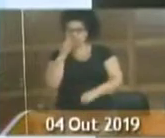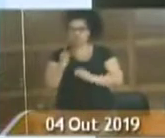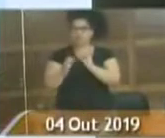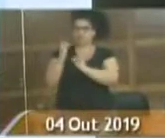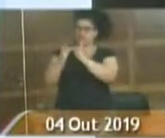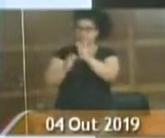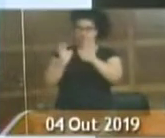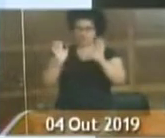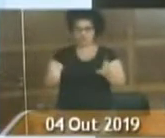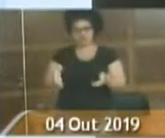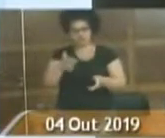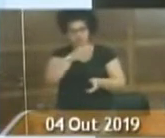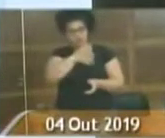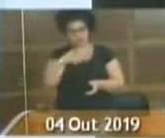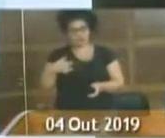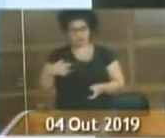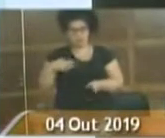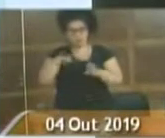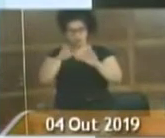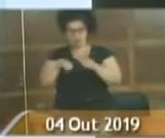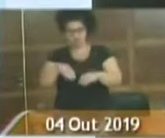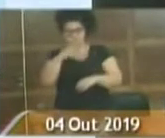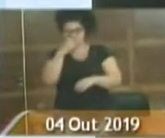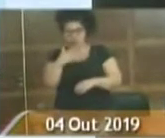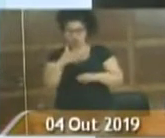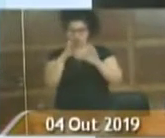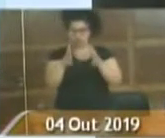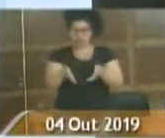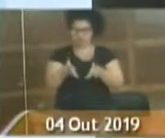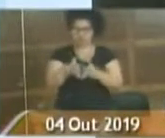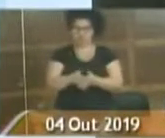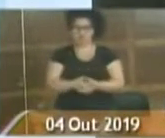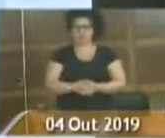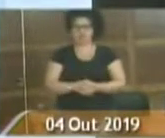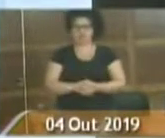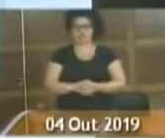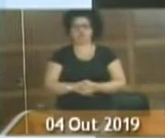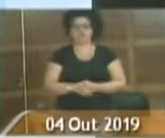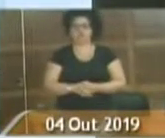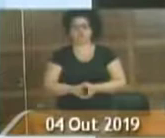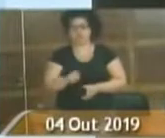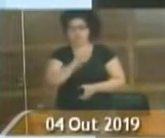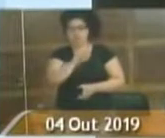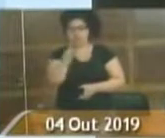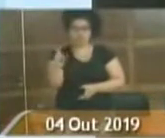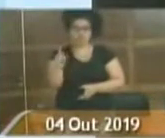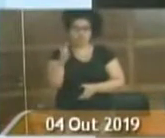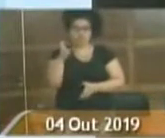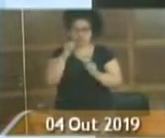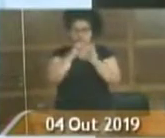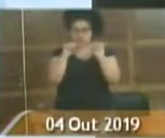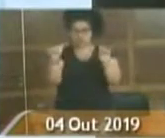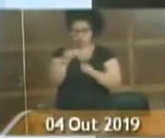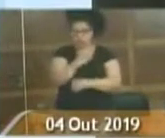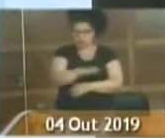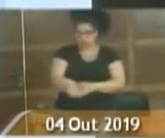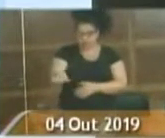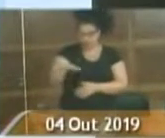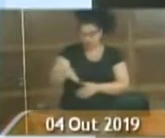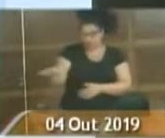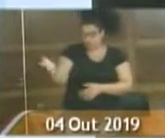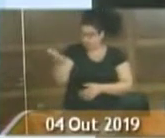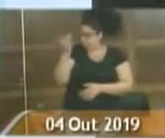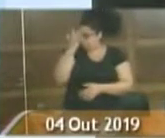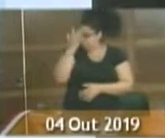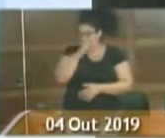bonito, saudável, tá? Então, o que que eu queria que vocês soubessem? Eu queria que vocês, crianças, vocês são ótimos, que vocês são